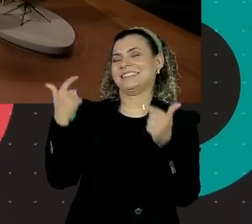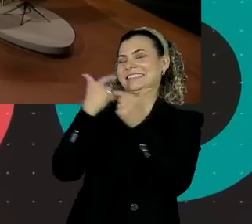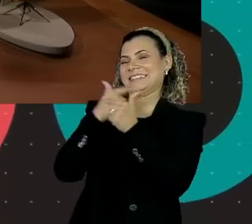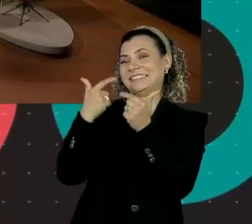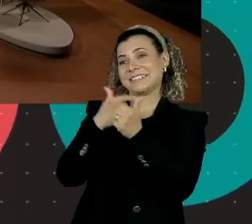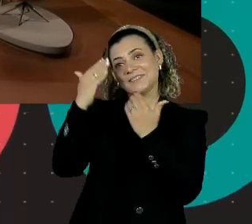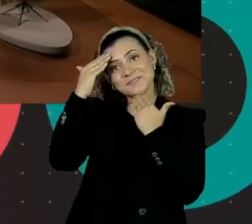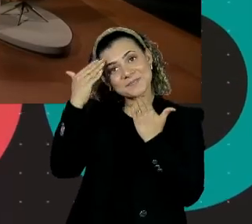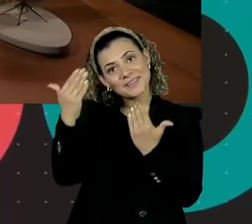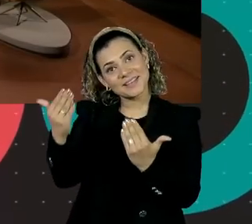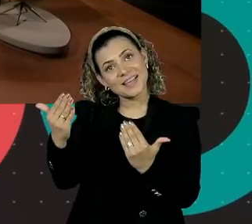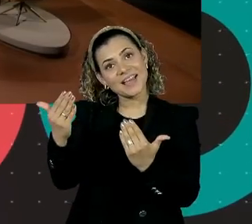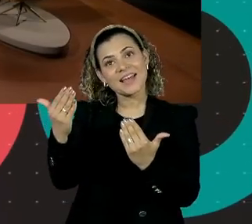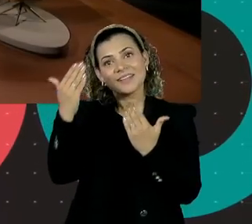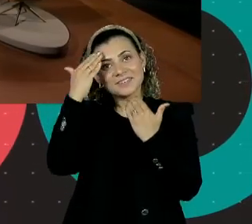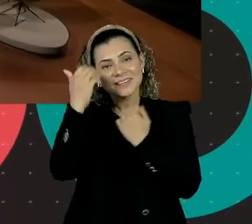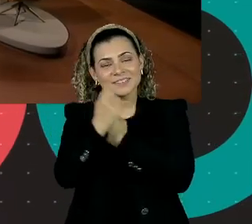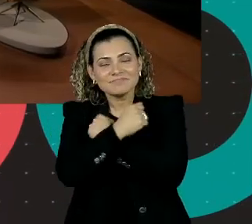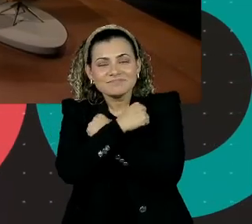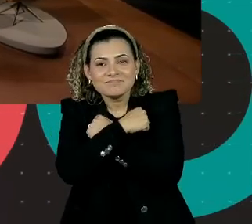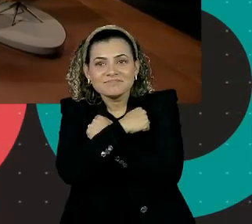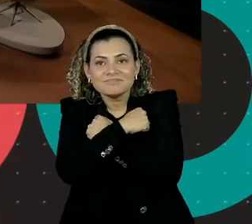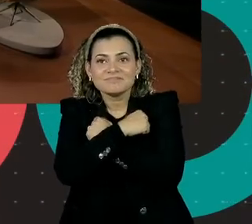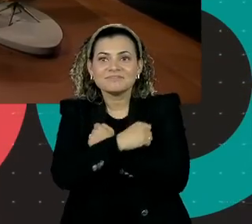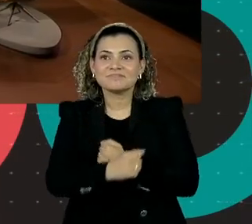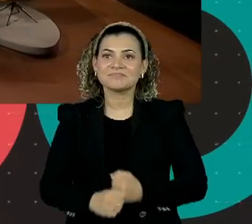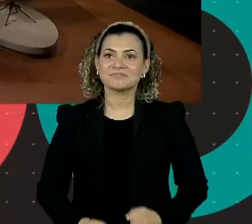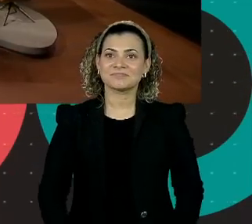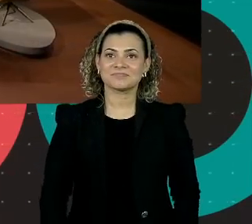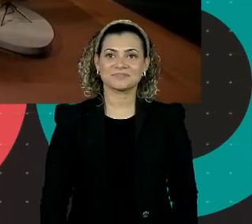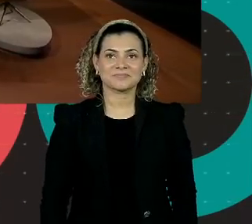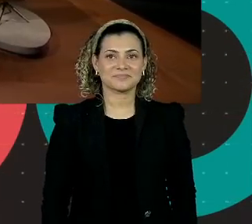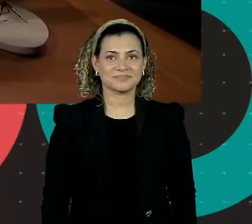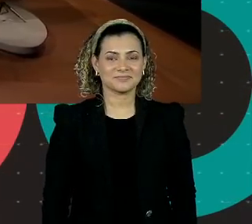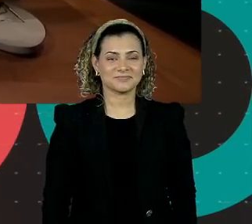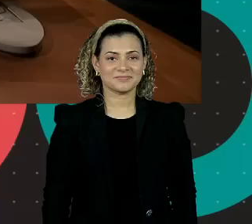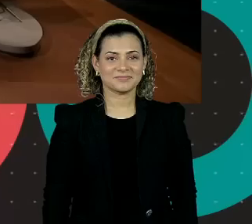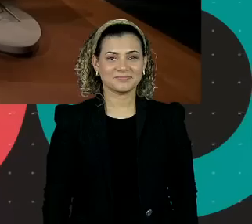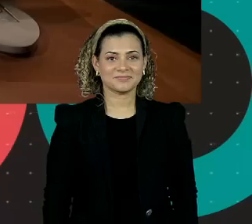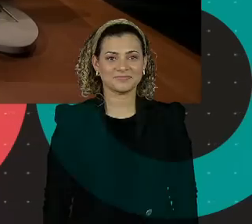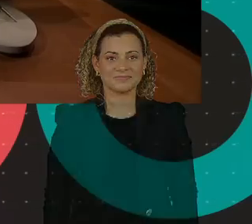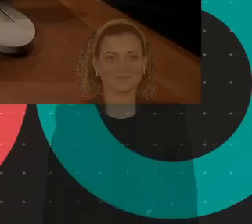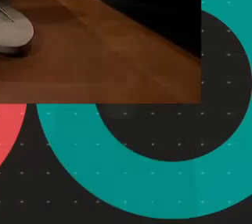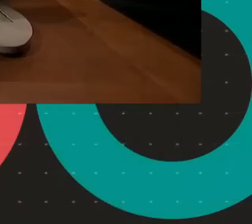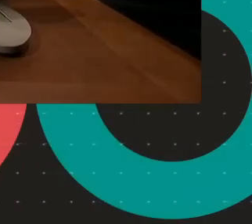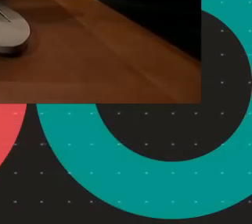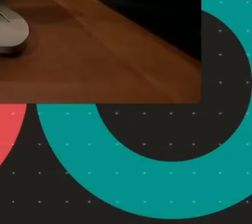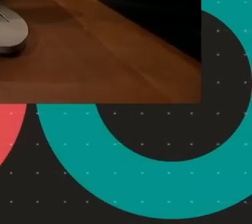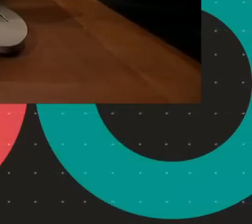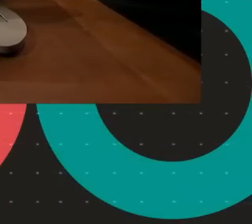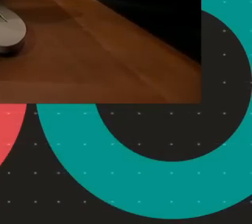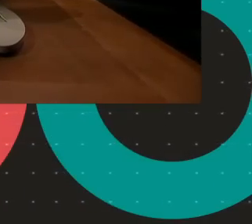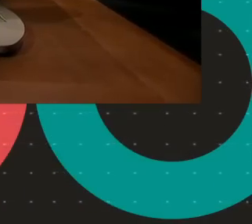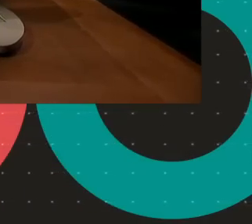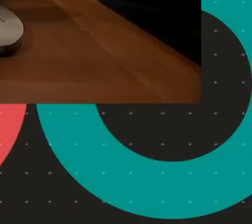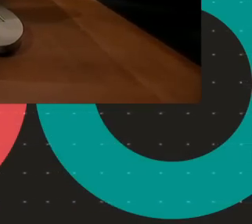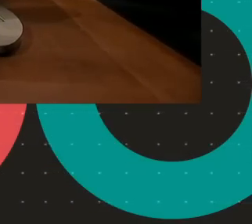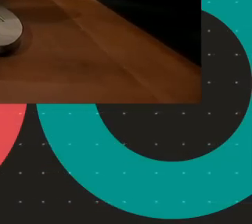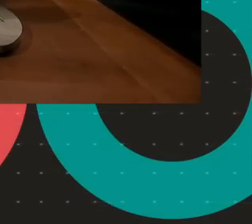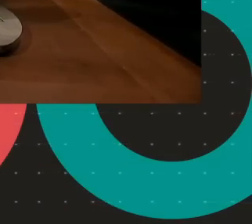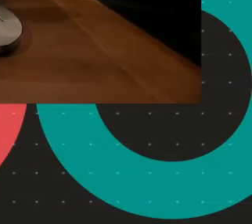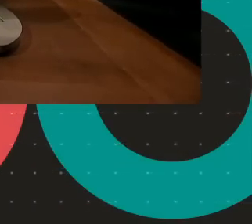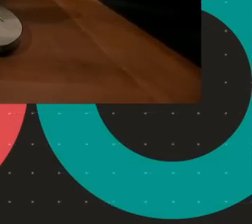Obrigada. Valeu, Cris. Obrigado. Fazer foto.